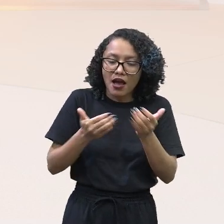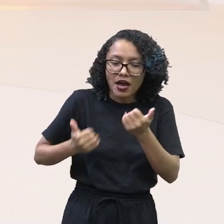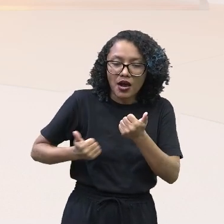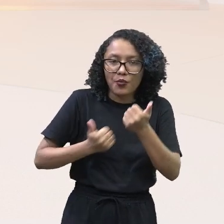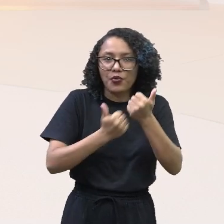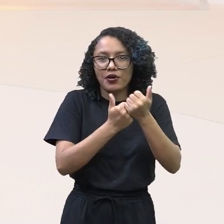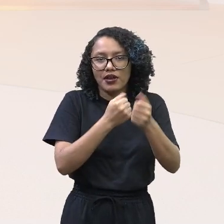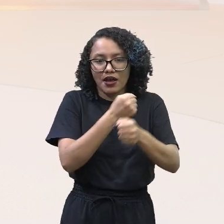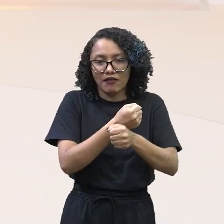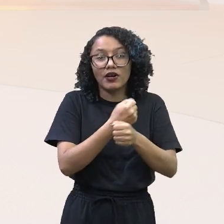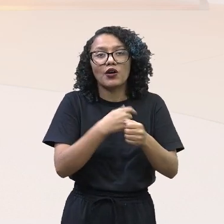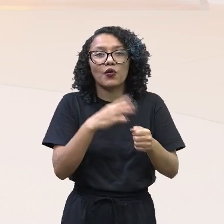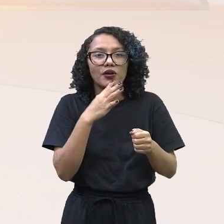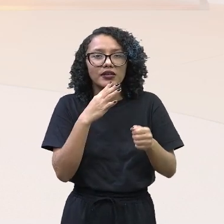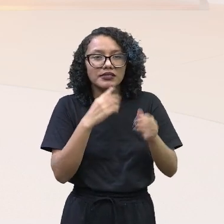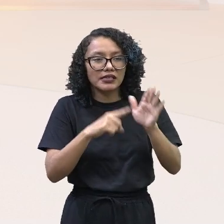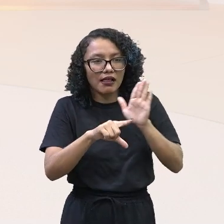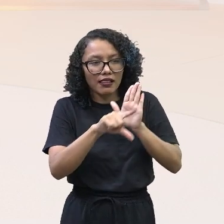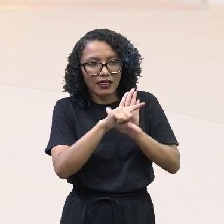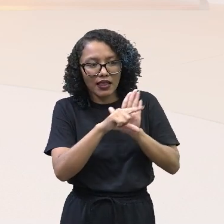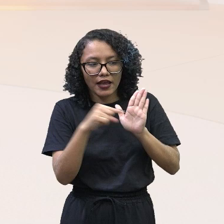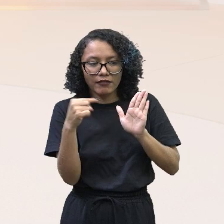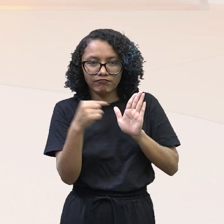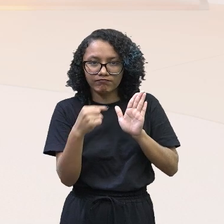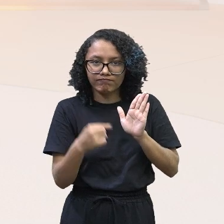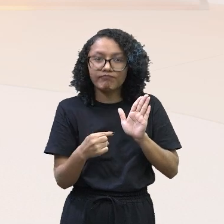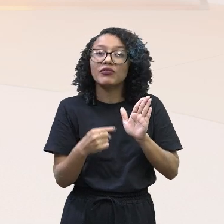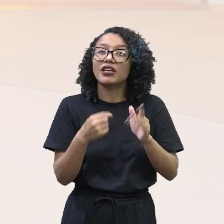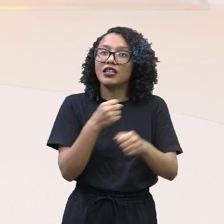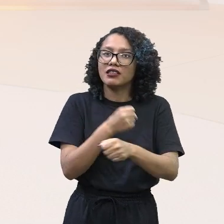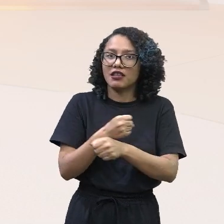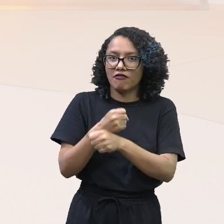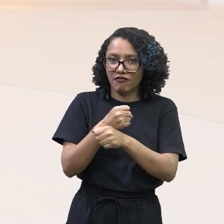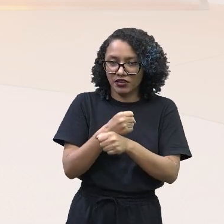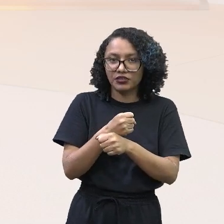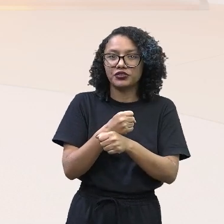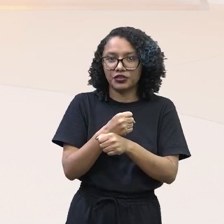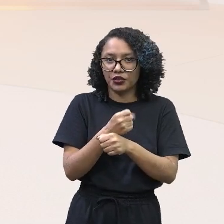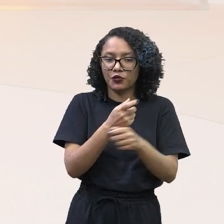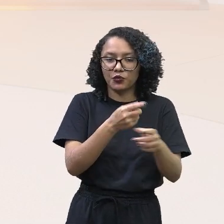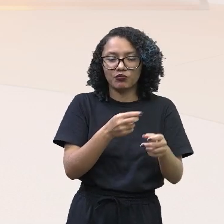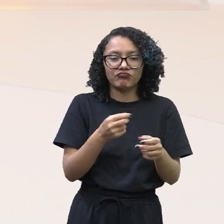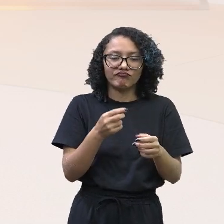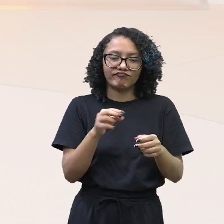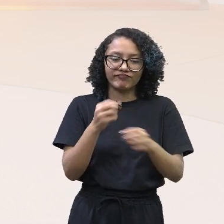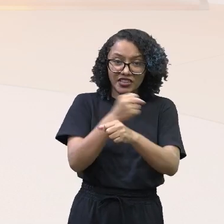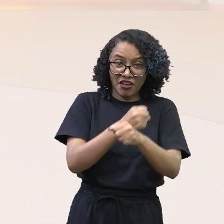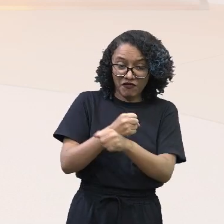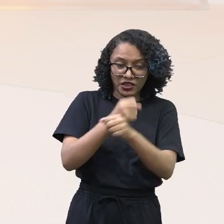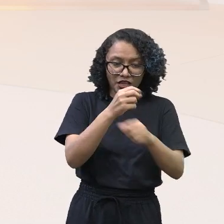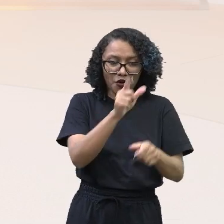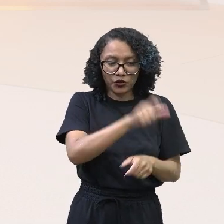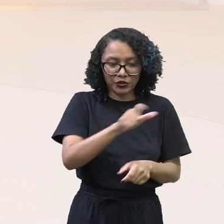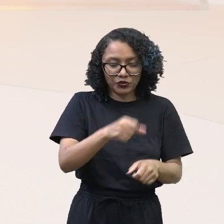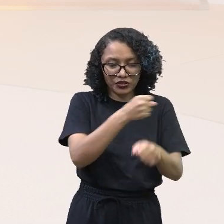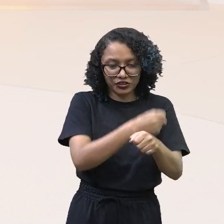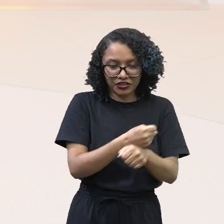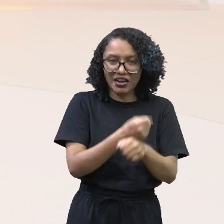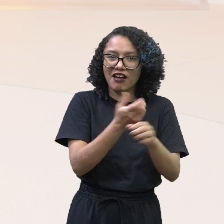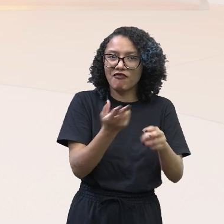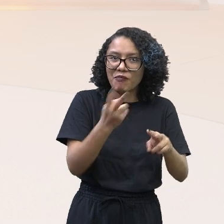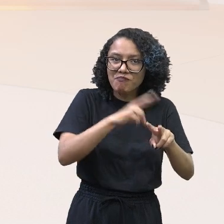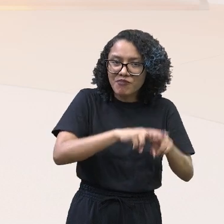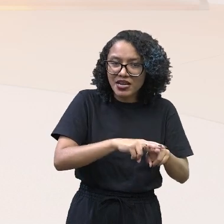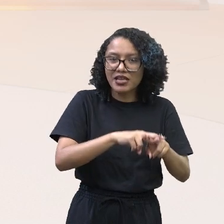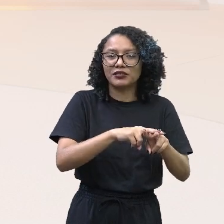conhecedor das leis e ele defendeu muitos negros na condição de escravizado e conseguiu ali a alforria